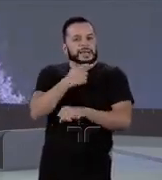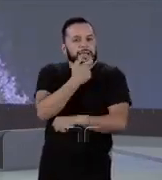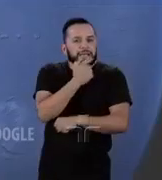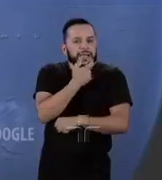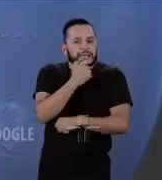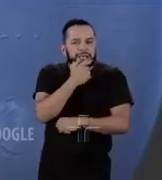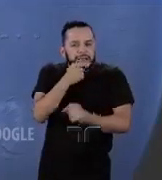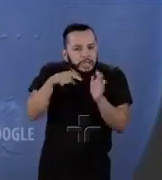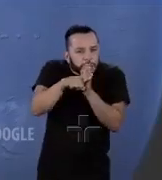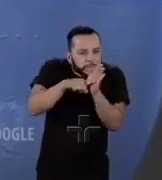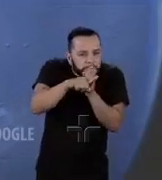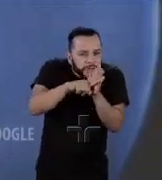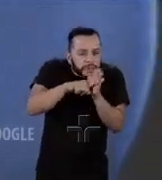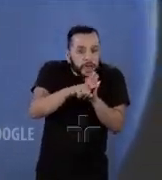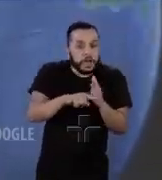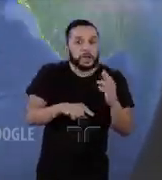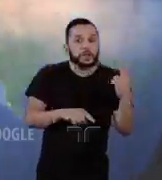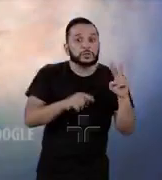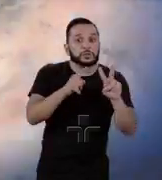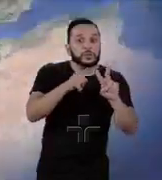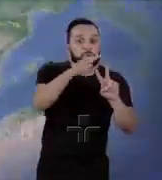Unido.